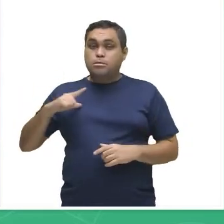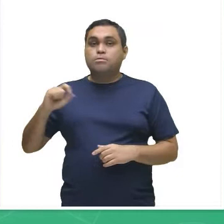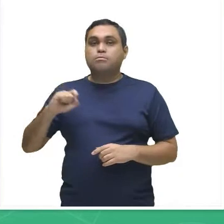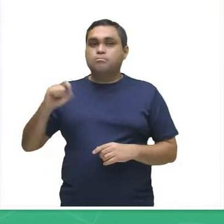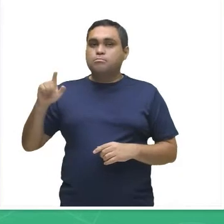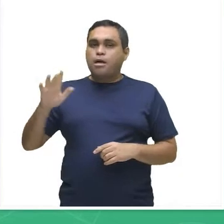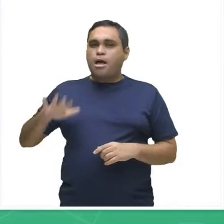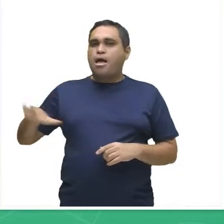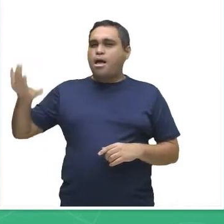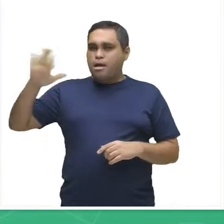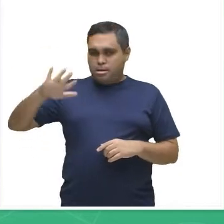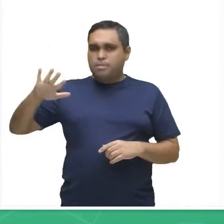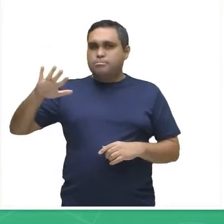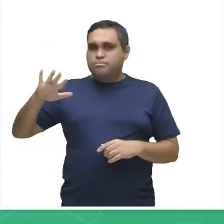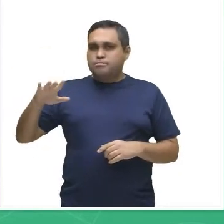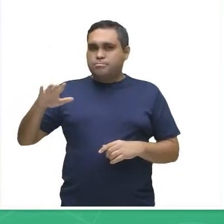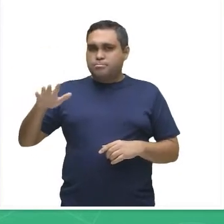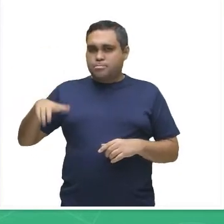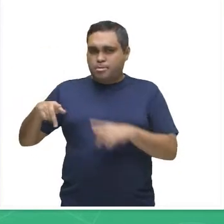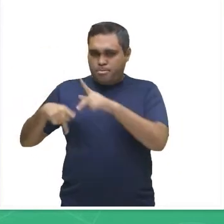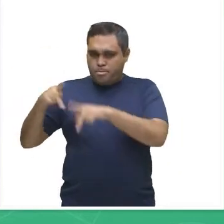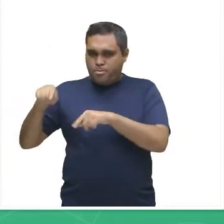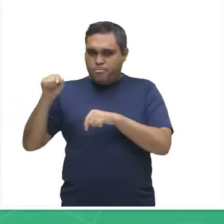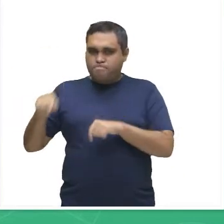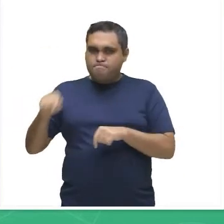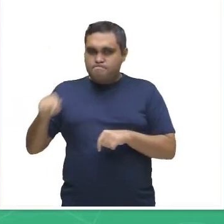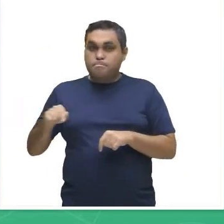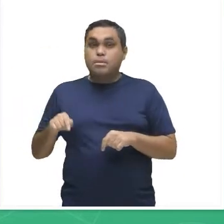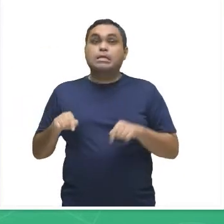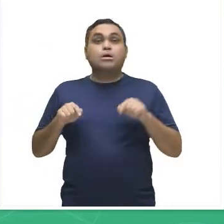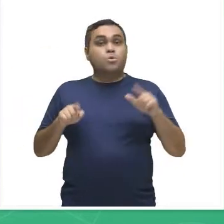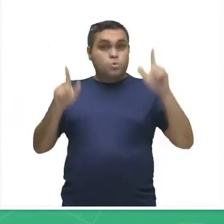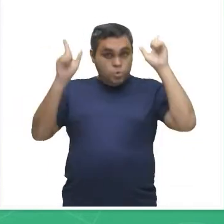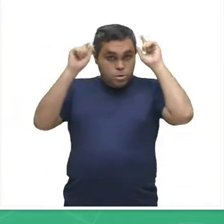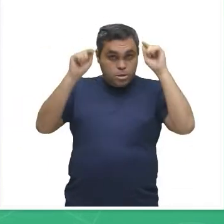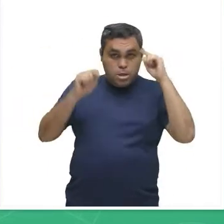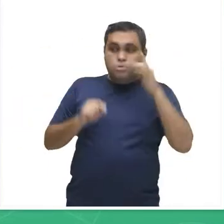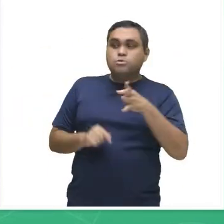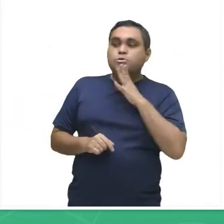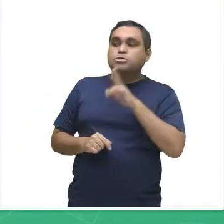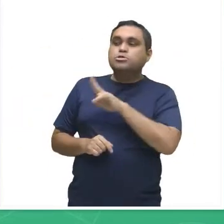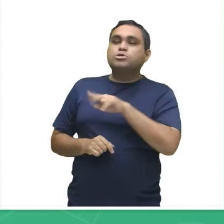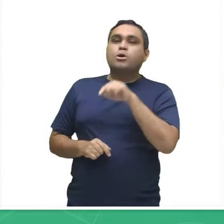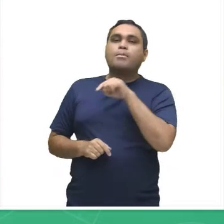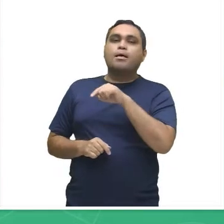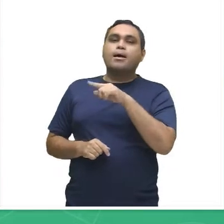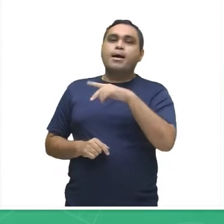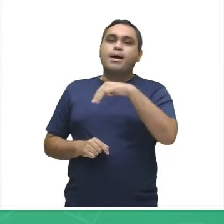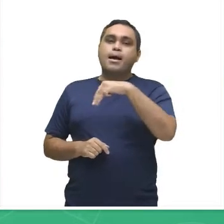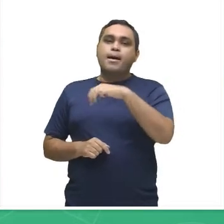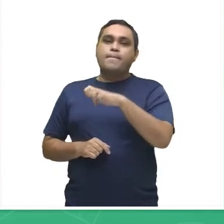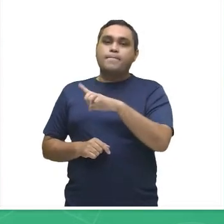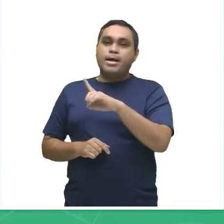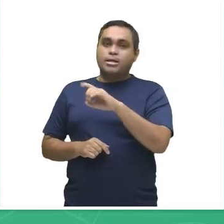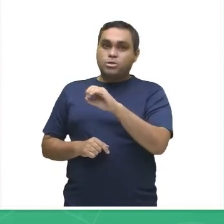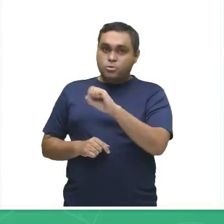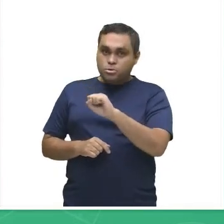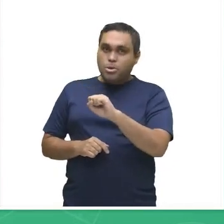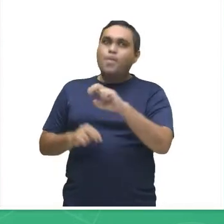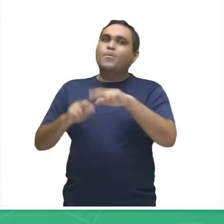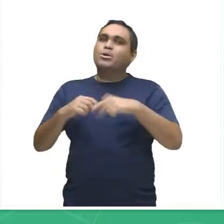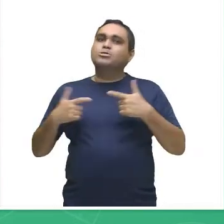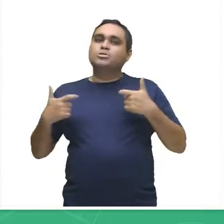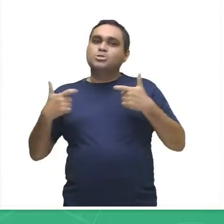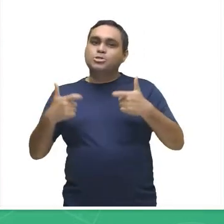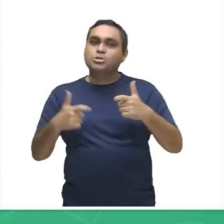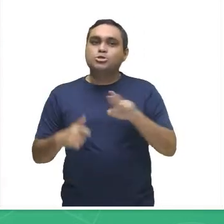Então, os gregos conheciam os persas como medos, e aí a gente vai ter a denominação guerras médicas. E essas duas